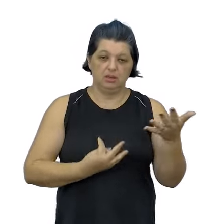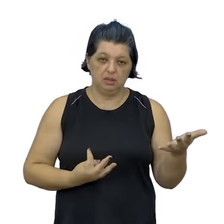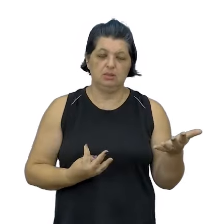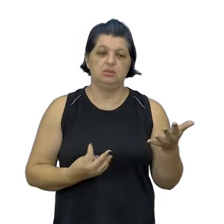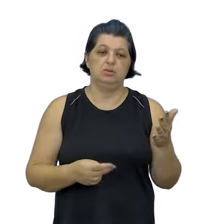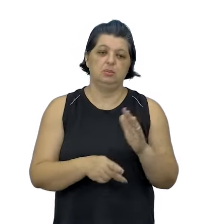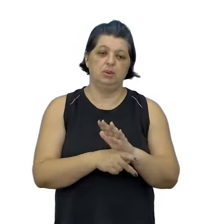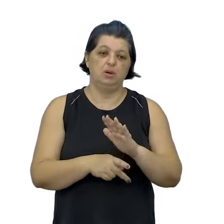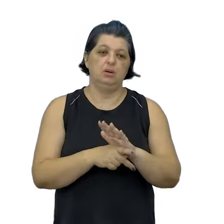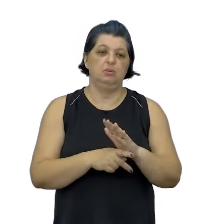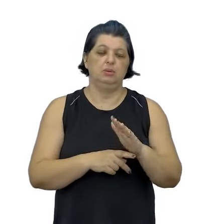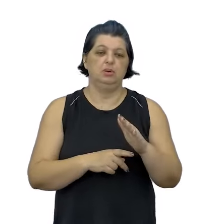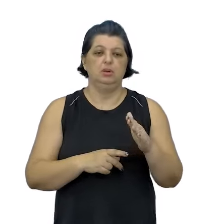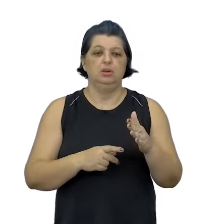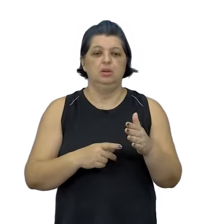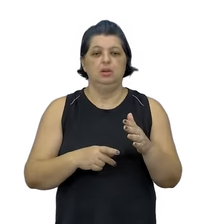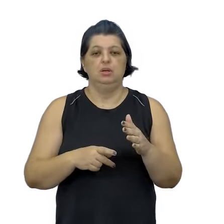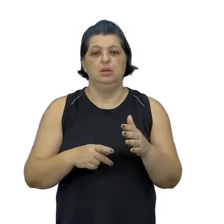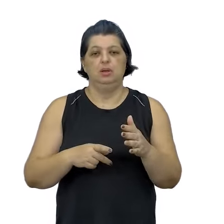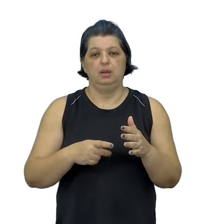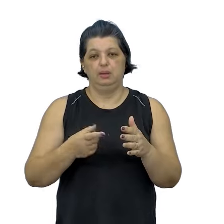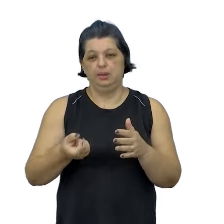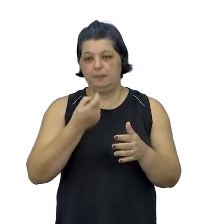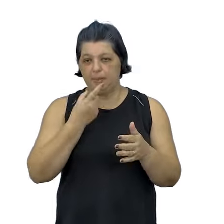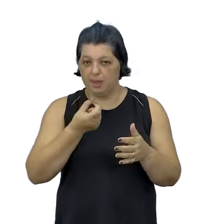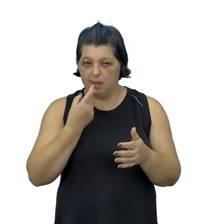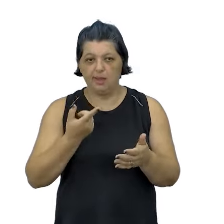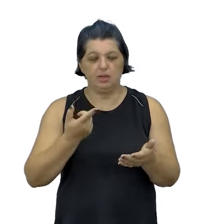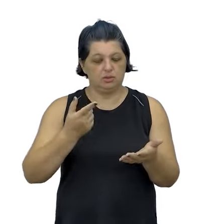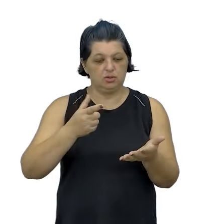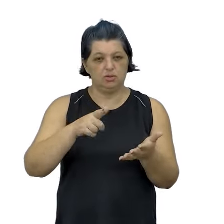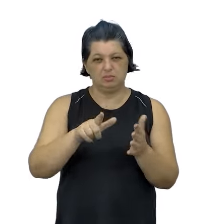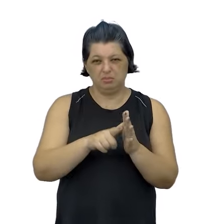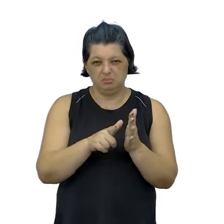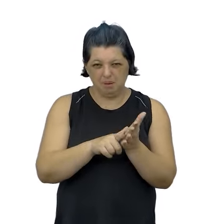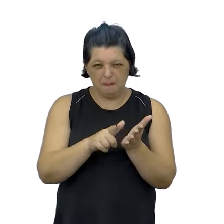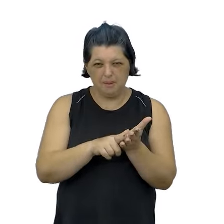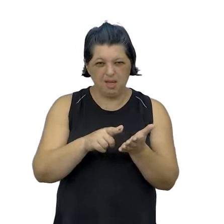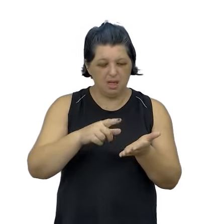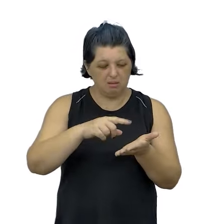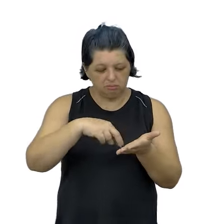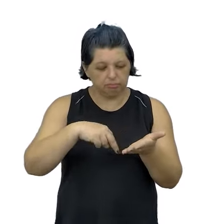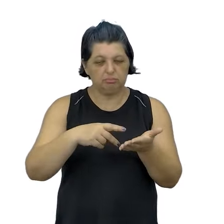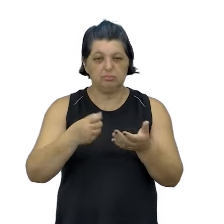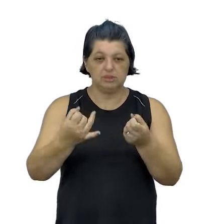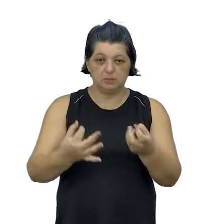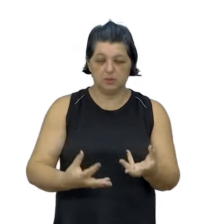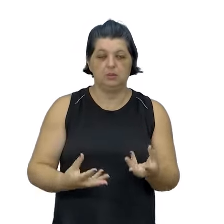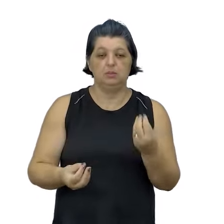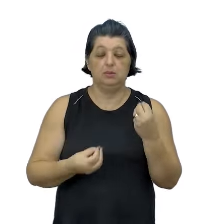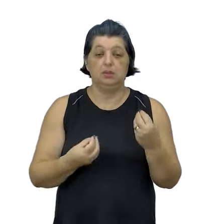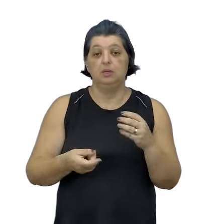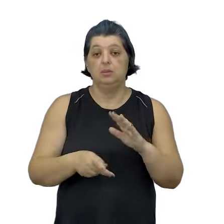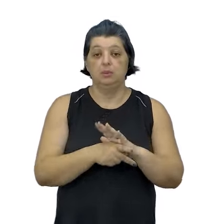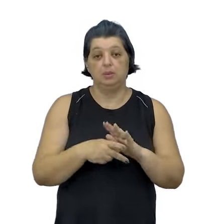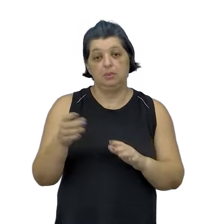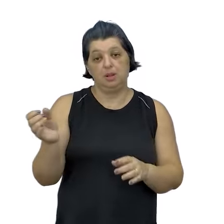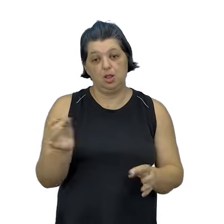instrucional, por exemplo, bula de remédio, né, interessante você ler a dosagem, enfim. Eu leio para adquirir o quê?